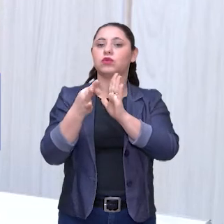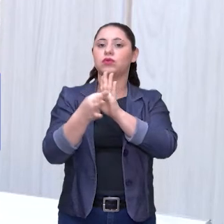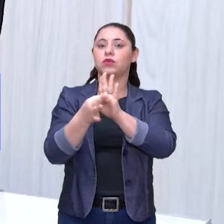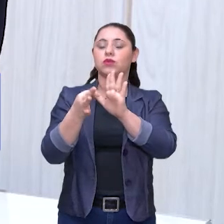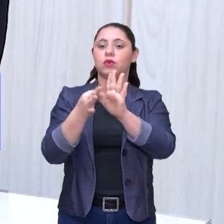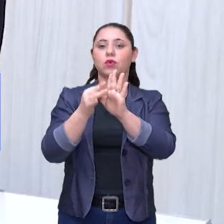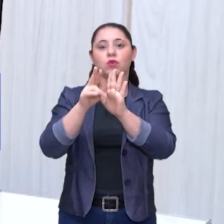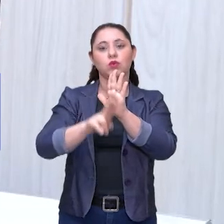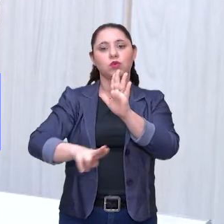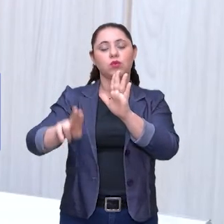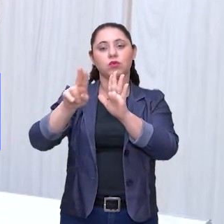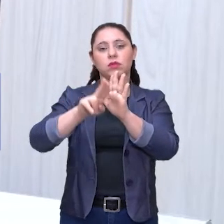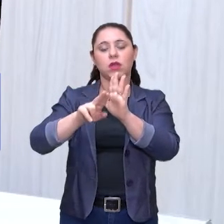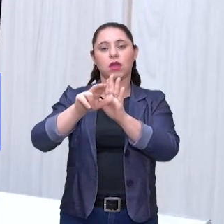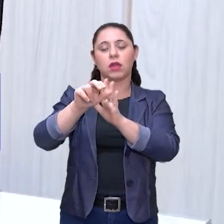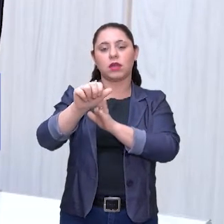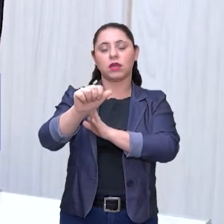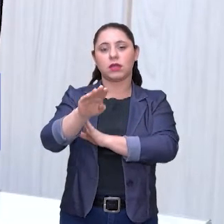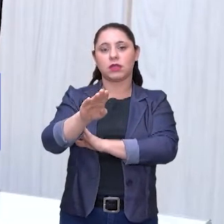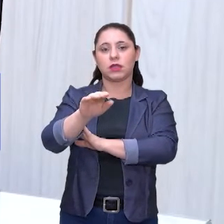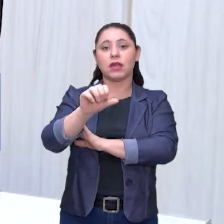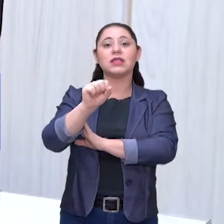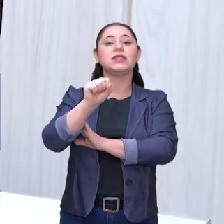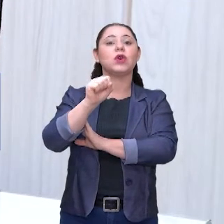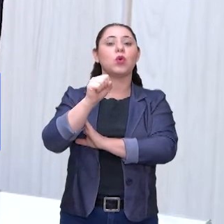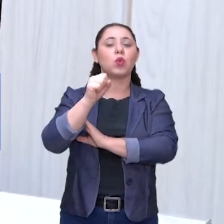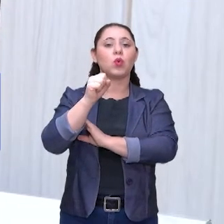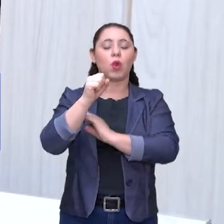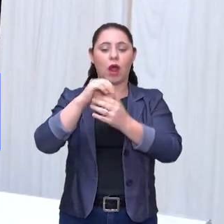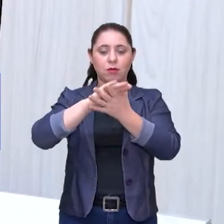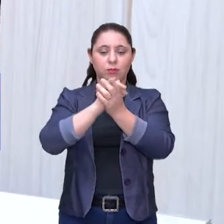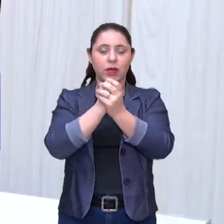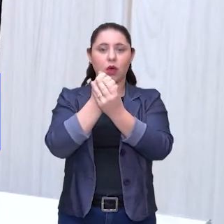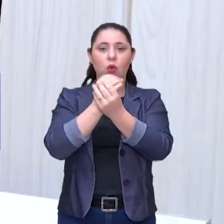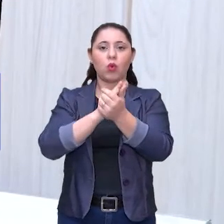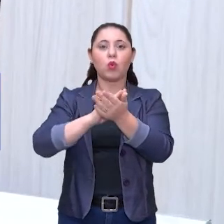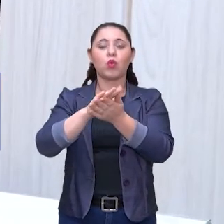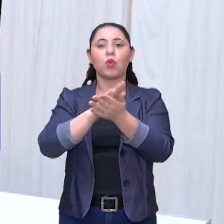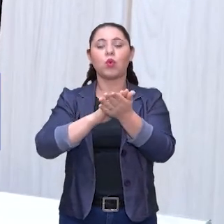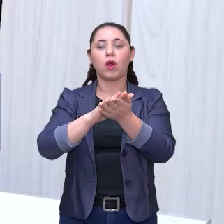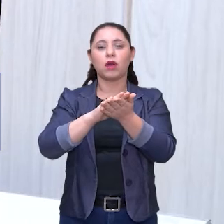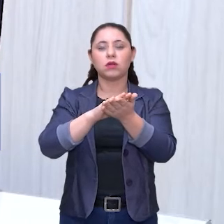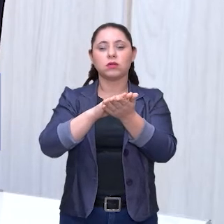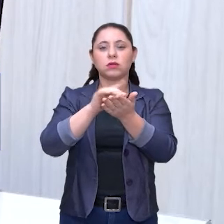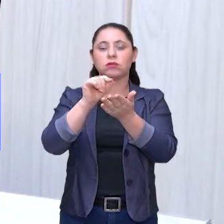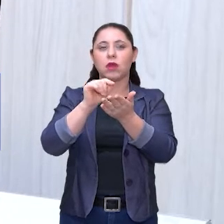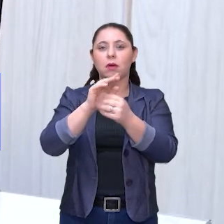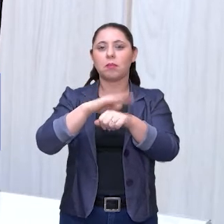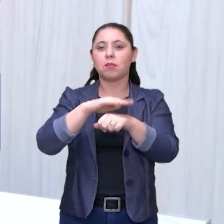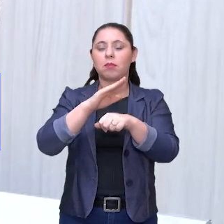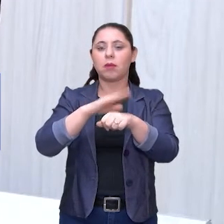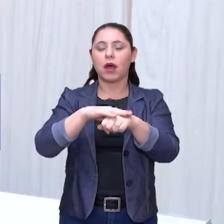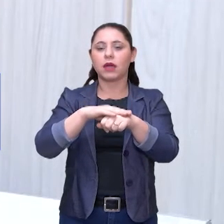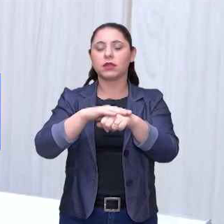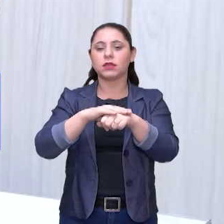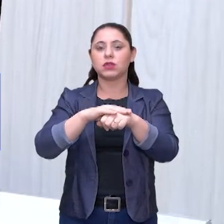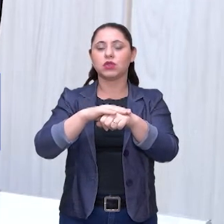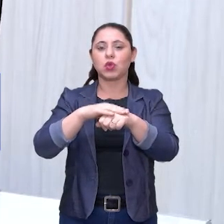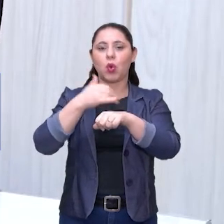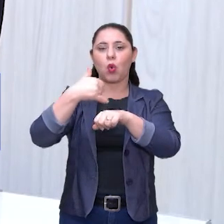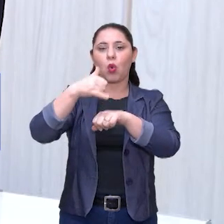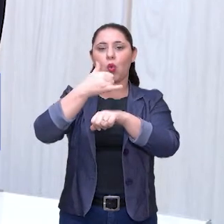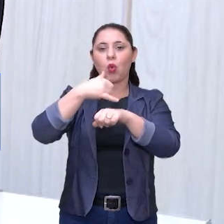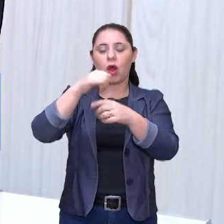hidratante. E a minha sugestão é usar sabonetes para lavar, para fazer a higienização das mãos com uma